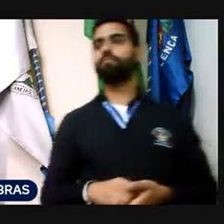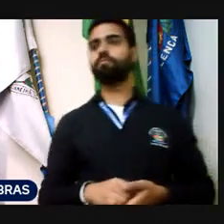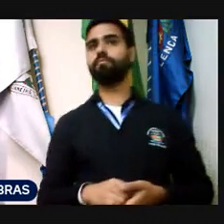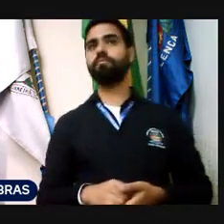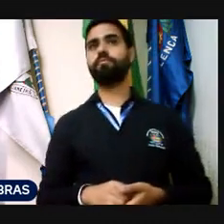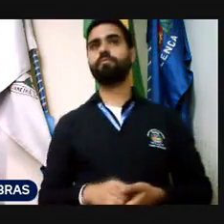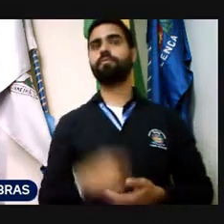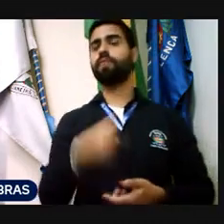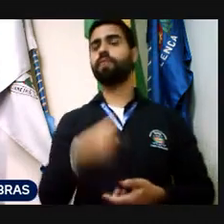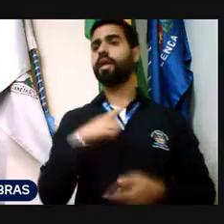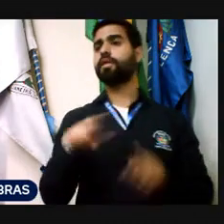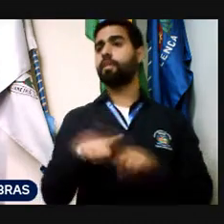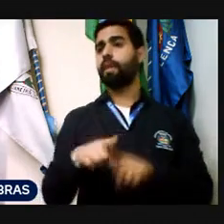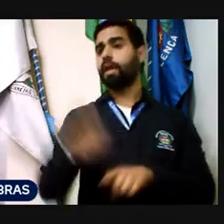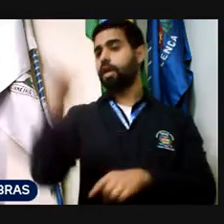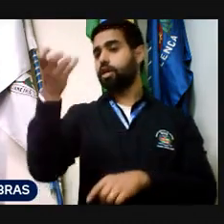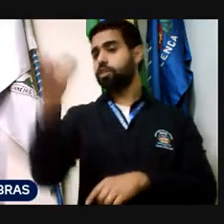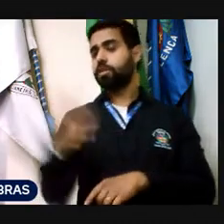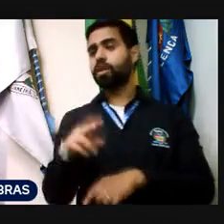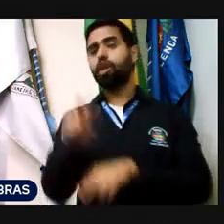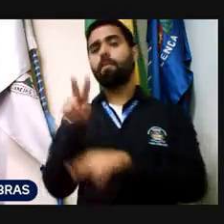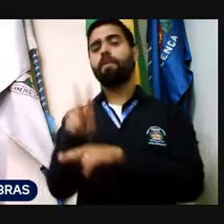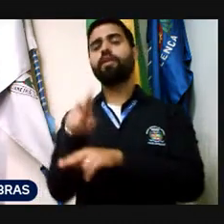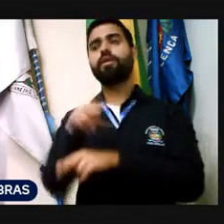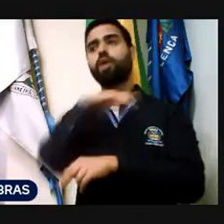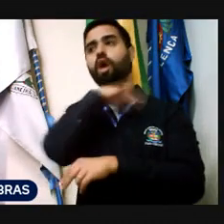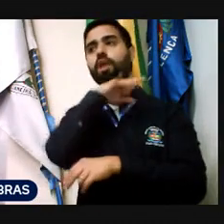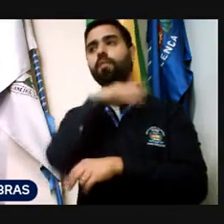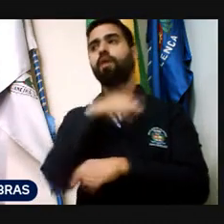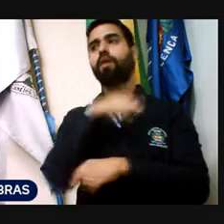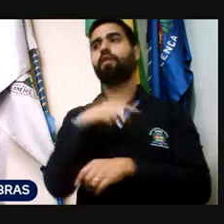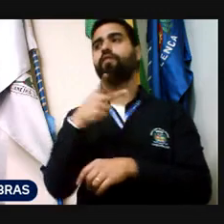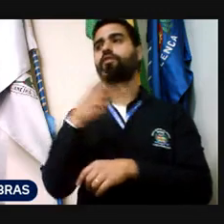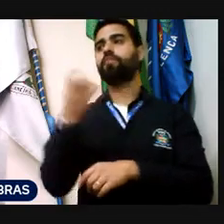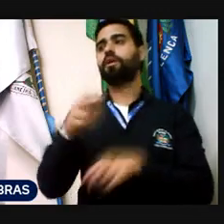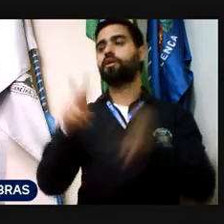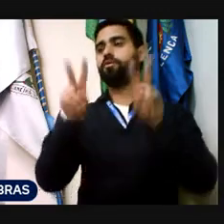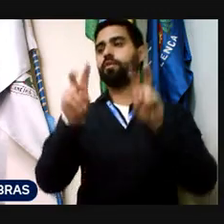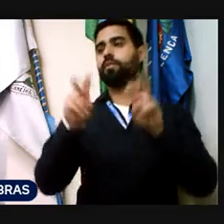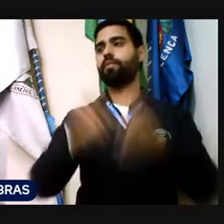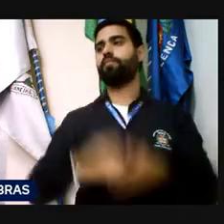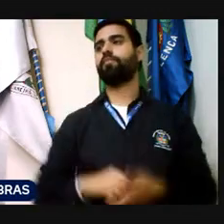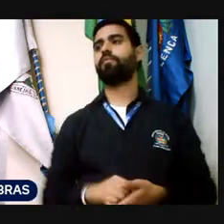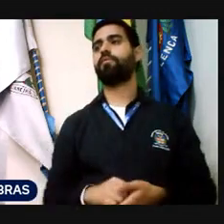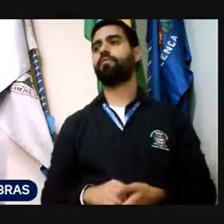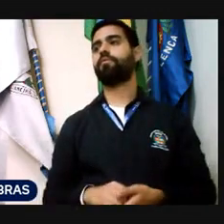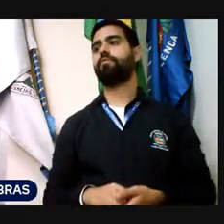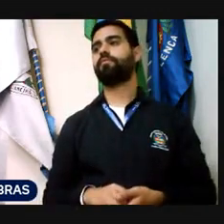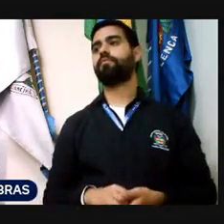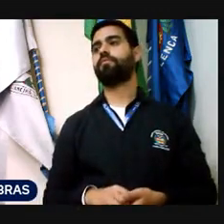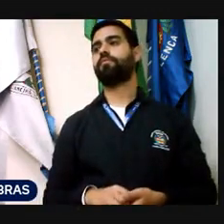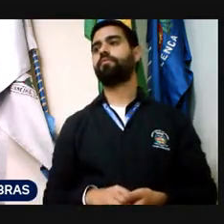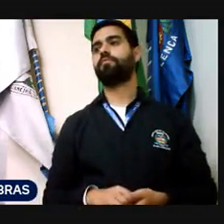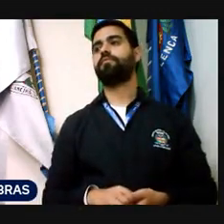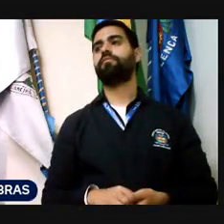explanatório do Fórum Nacional de Proteção Animal sobre esse aspecto.